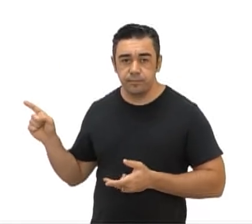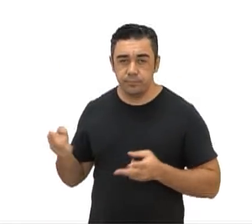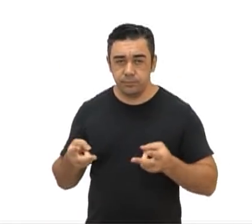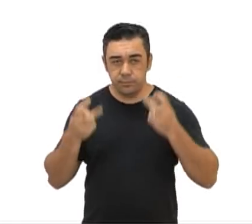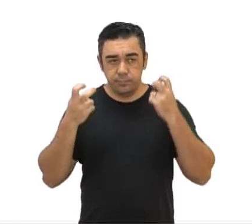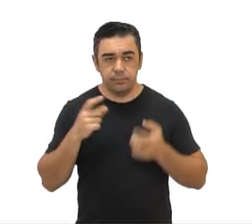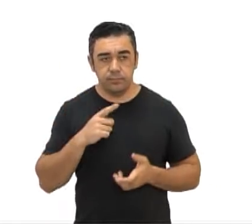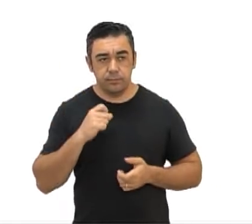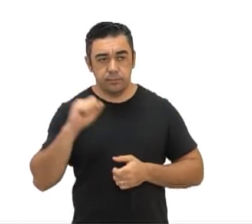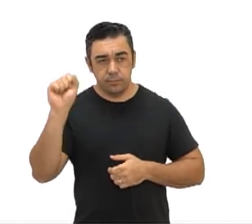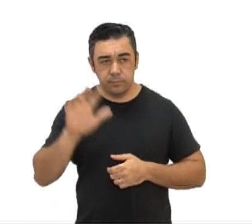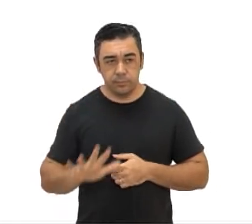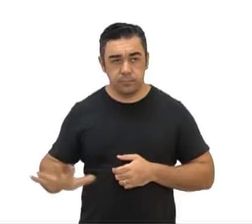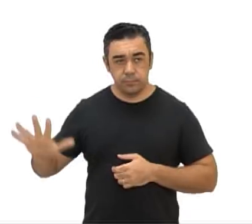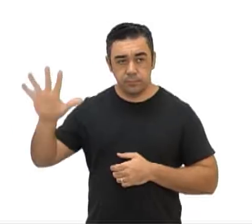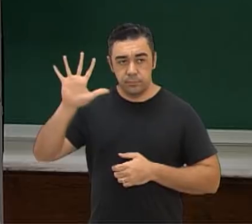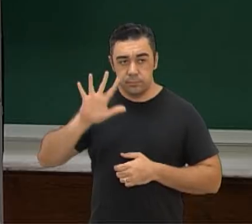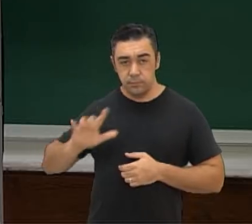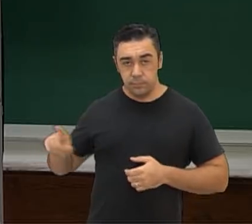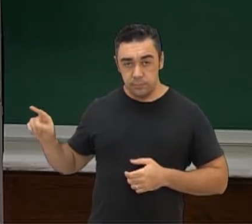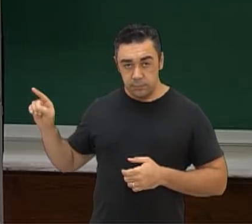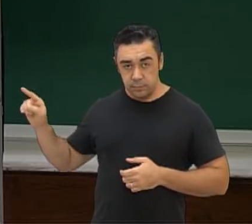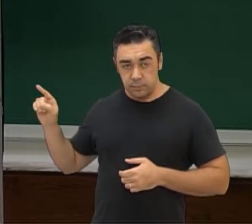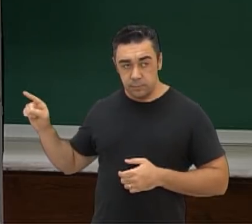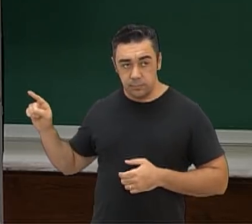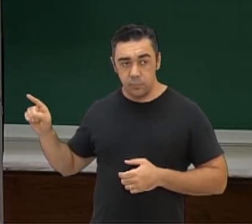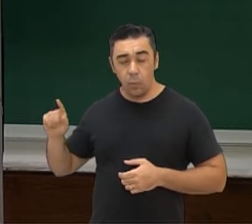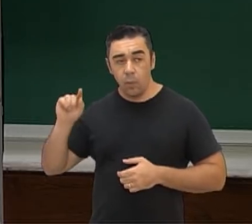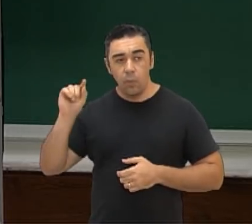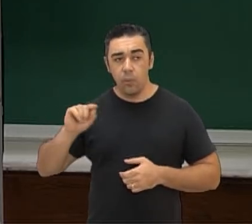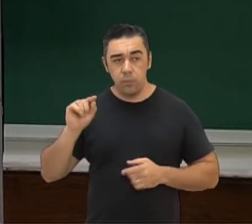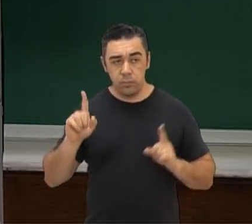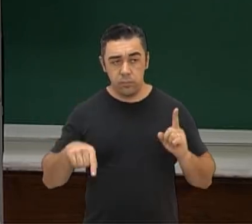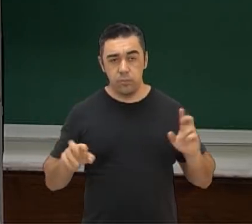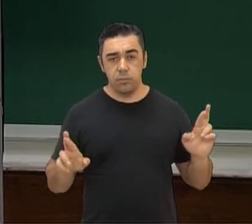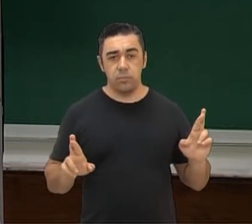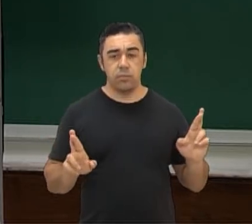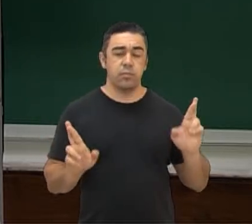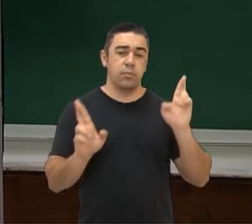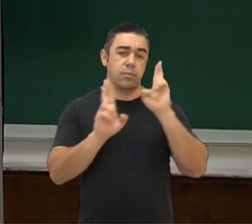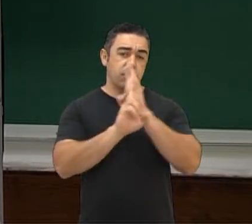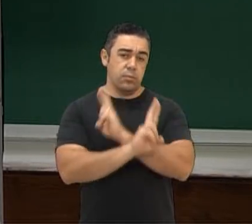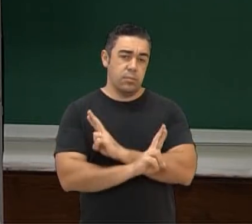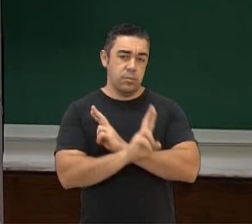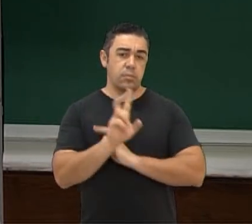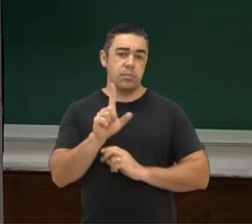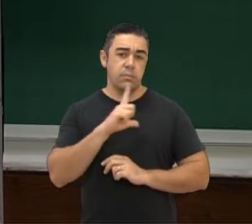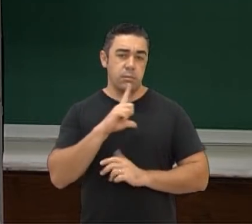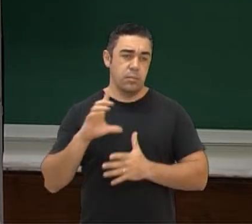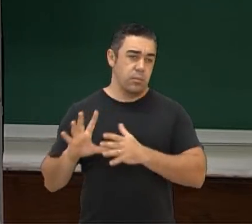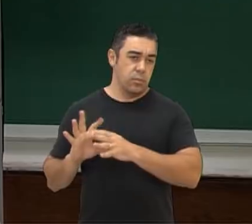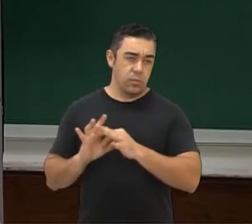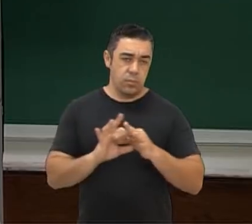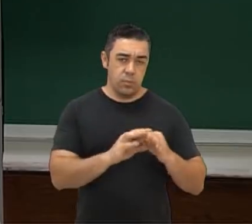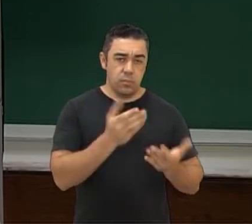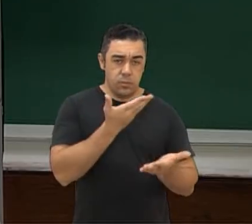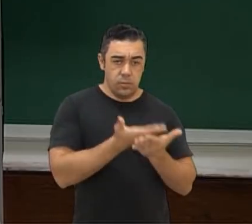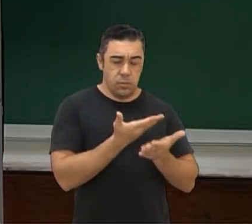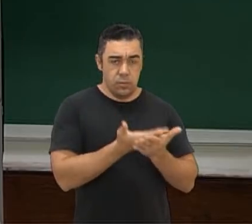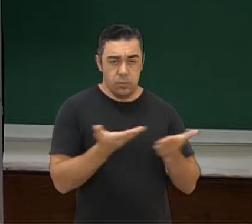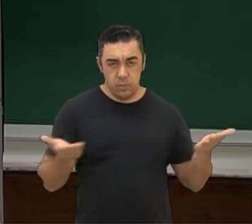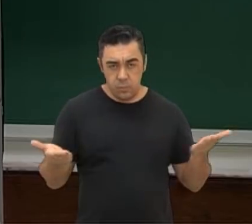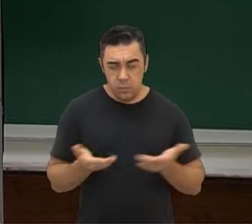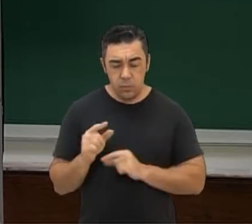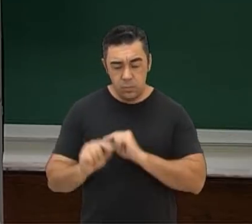trouxe algumas imagens aqui, algumas ilustrações que fazem correlação semântica com o contexto do que estamos estudando hoje,